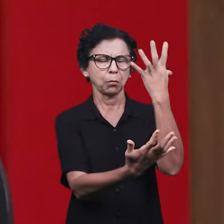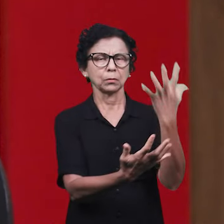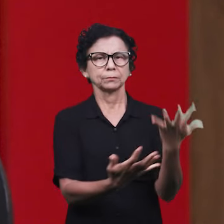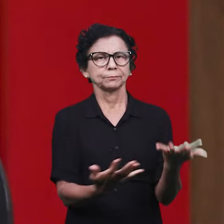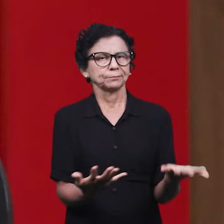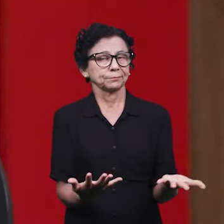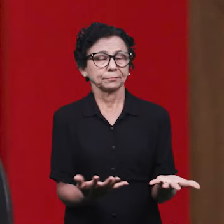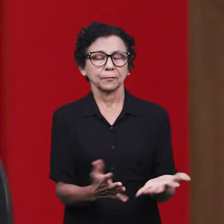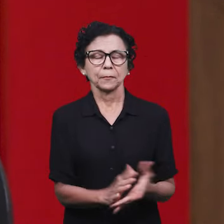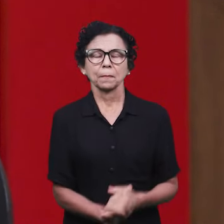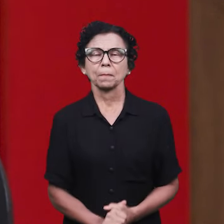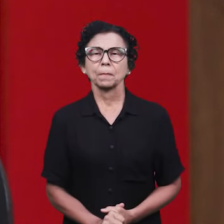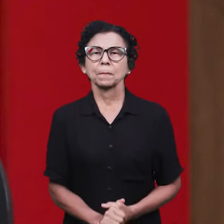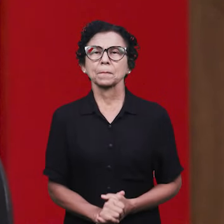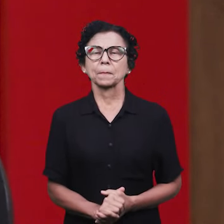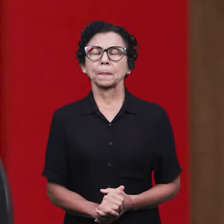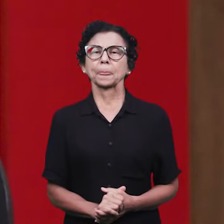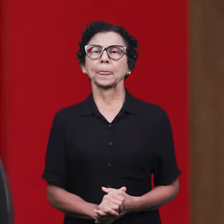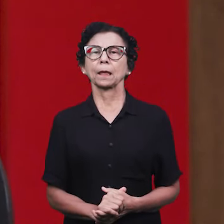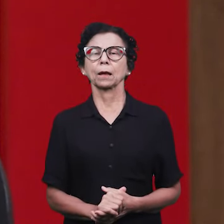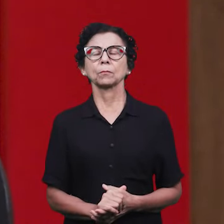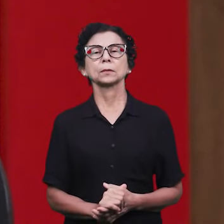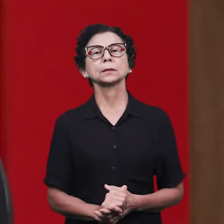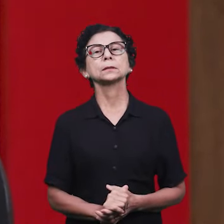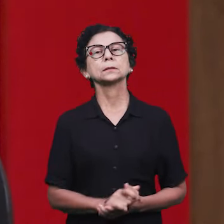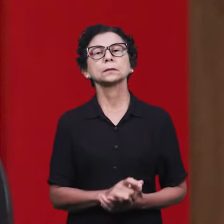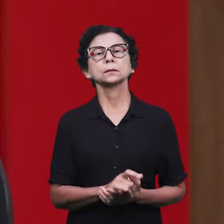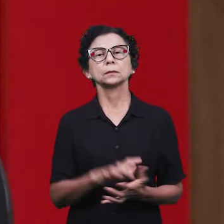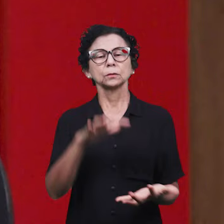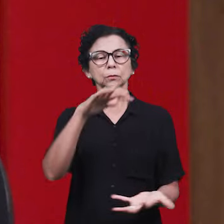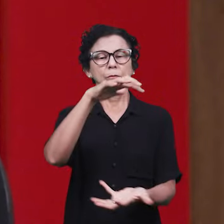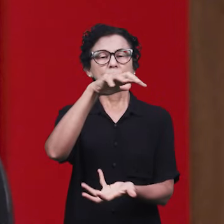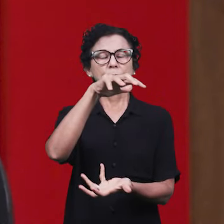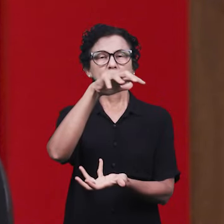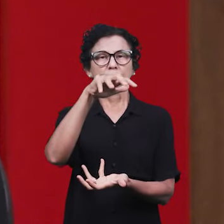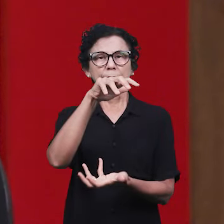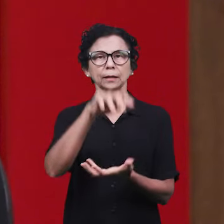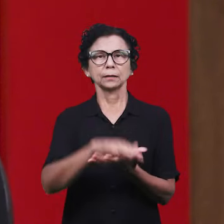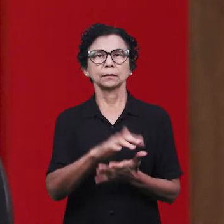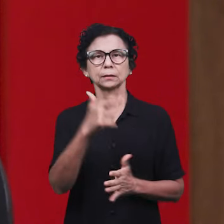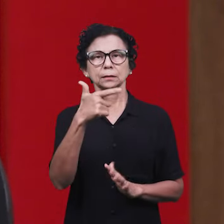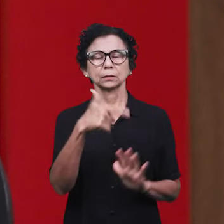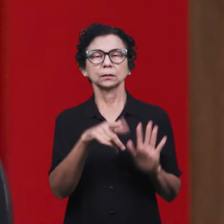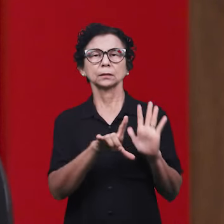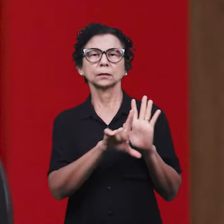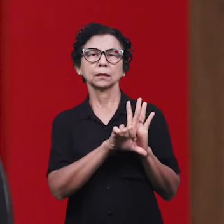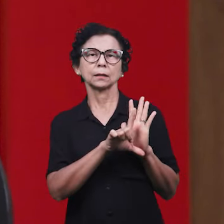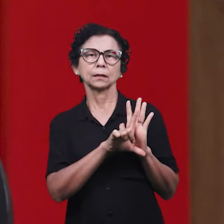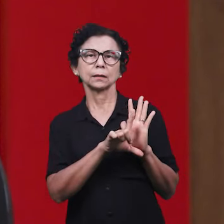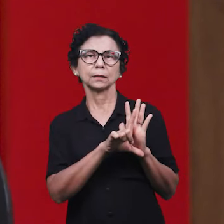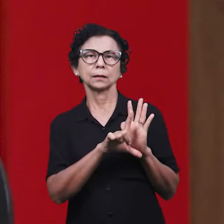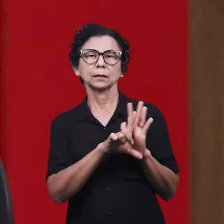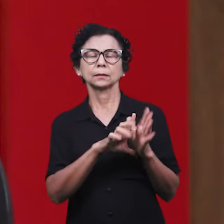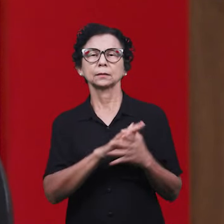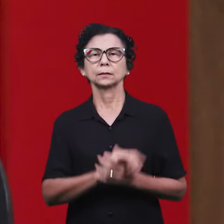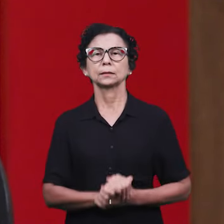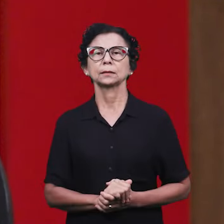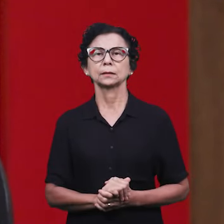na verdade, é uma teoria já confirmada, que é a segunda lei da termodinâmica, é a chamada lei da